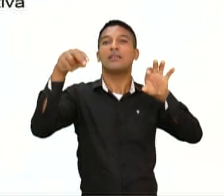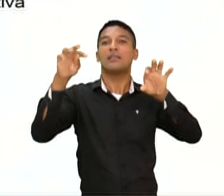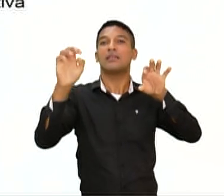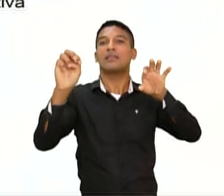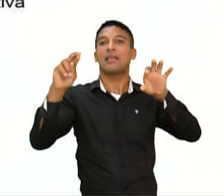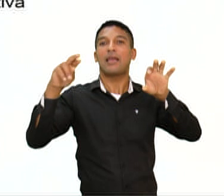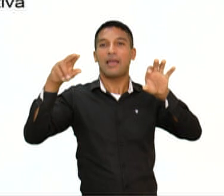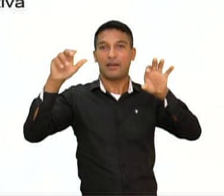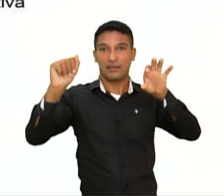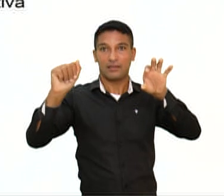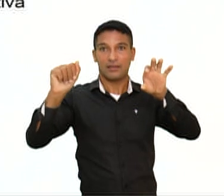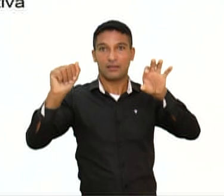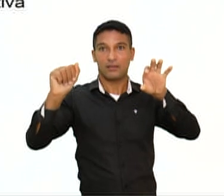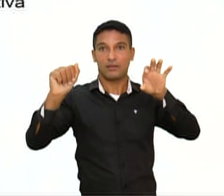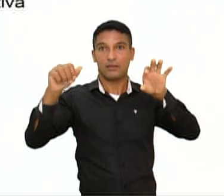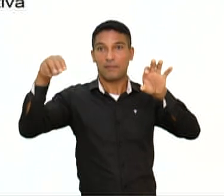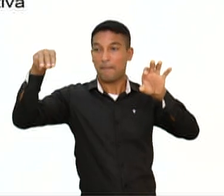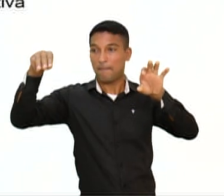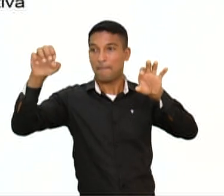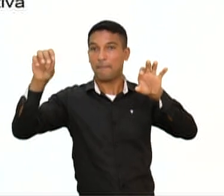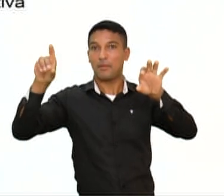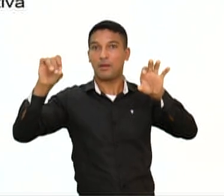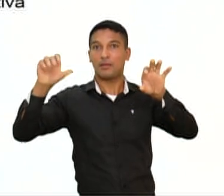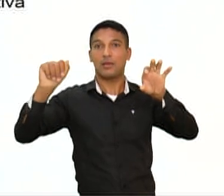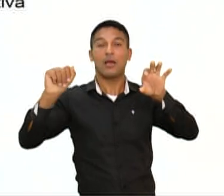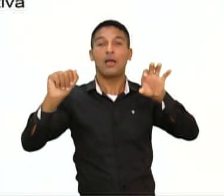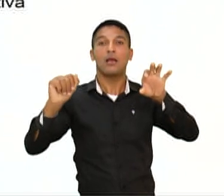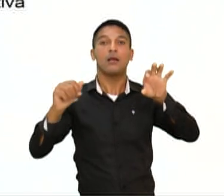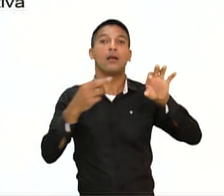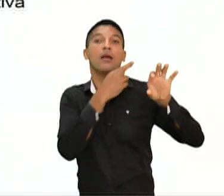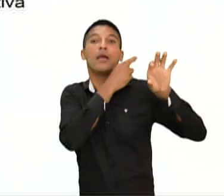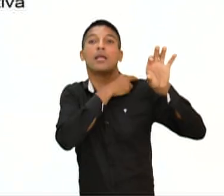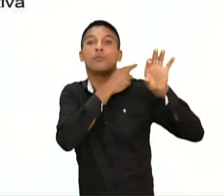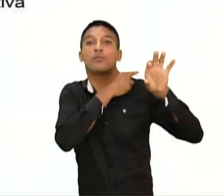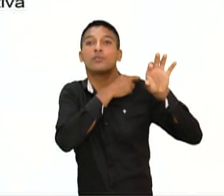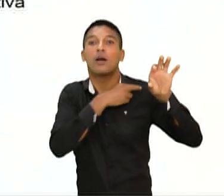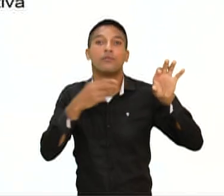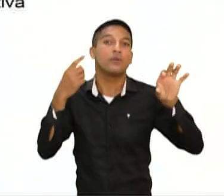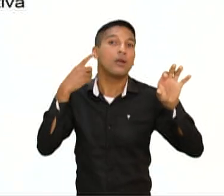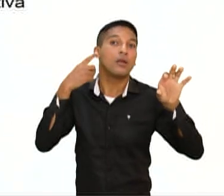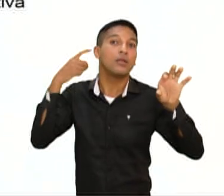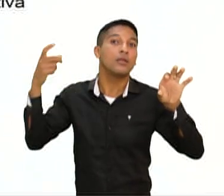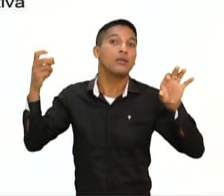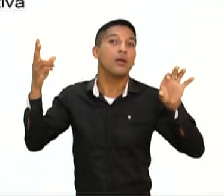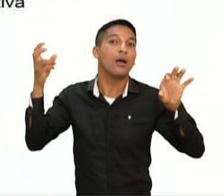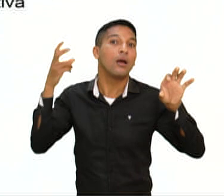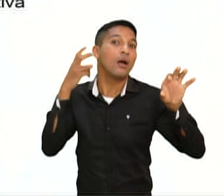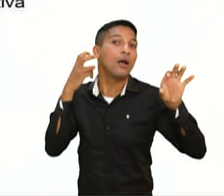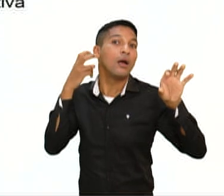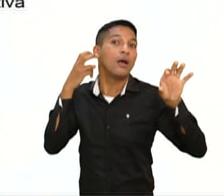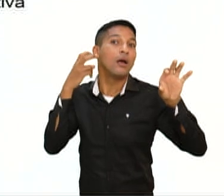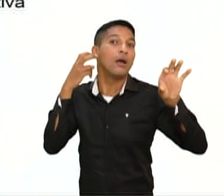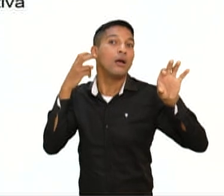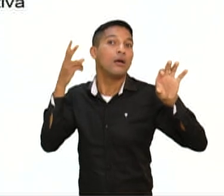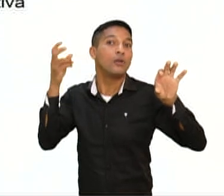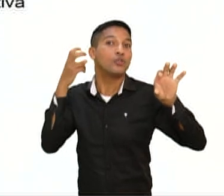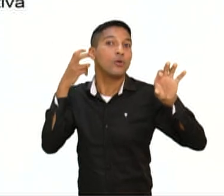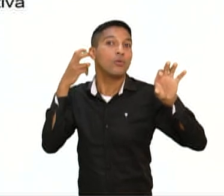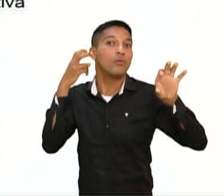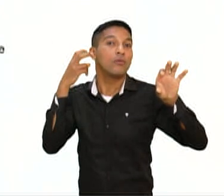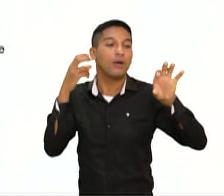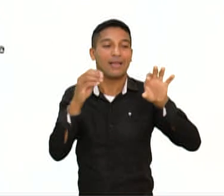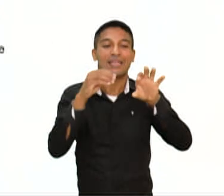som. Tá? Elas captam o som e quem vai auxiliar na interpretação é a orelha